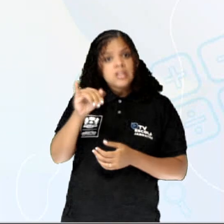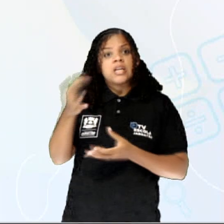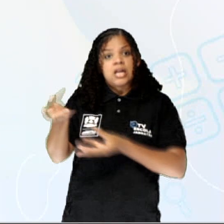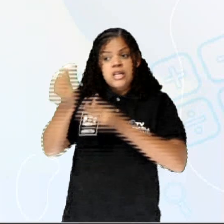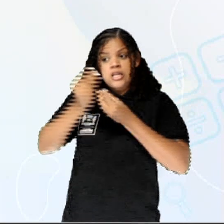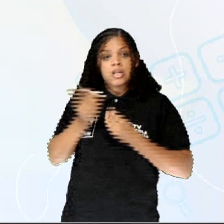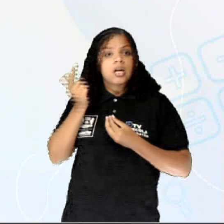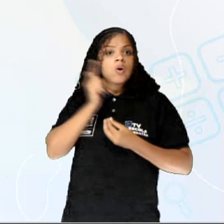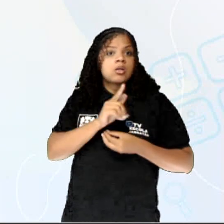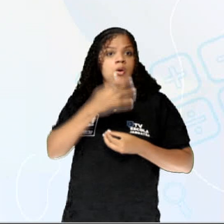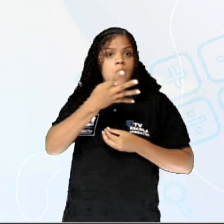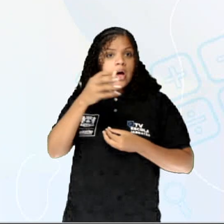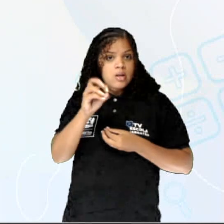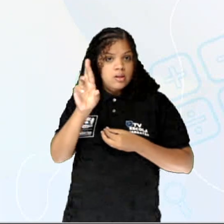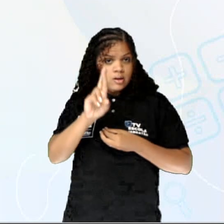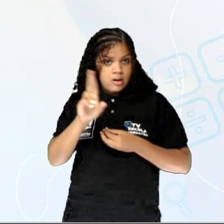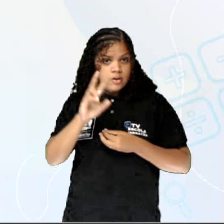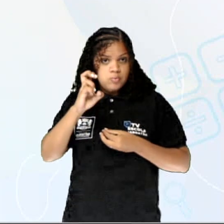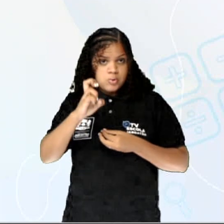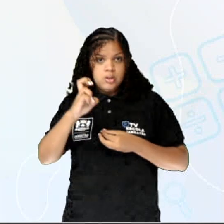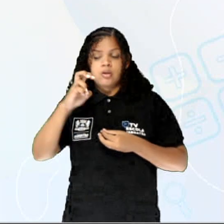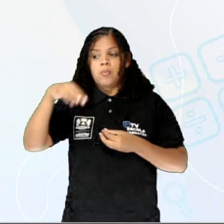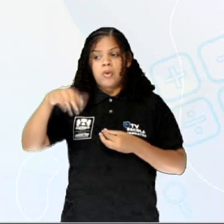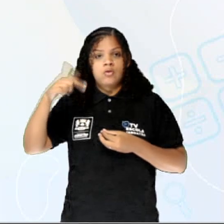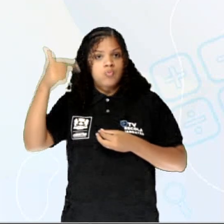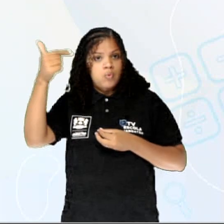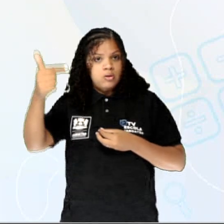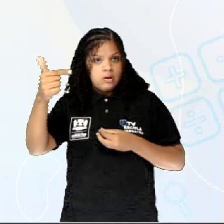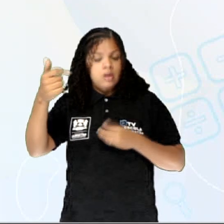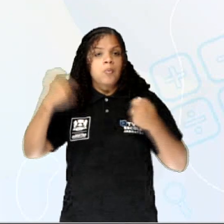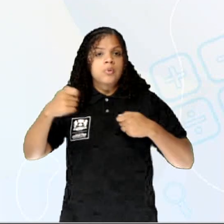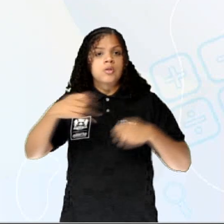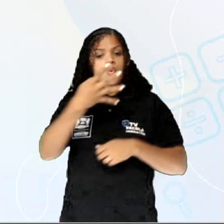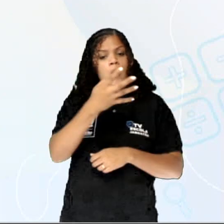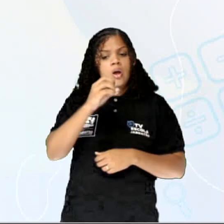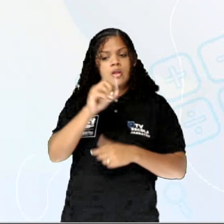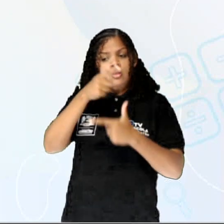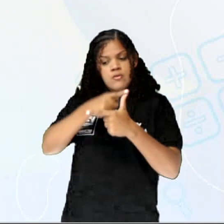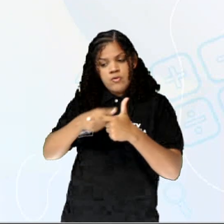todas as atenções agora para essa questão, porque inclusive você pode